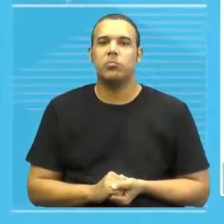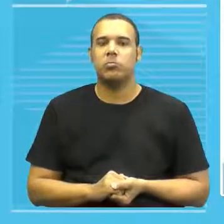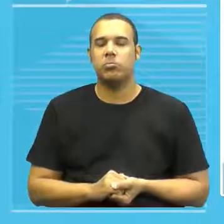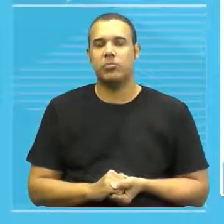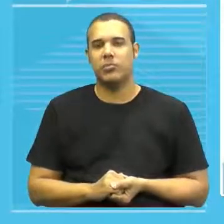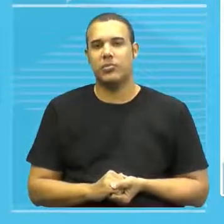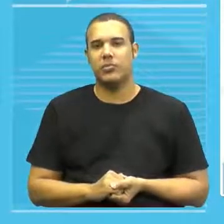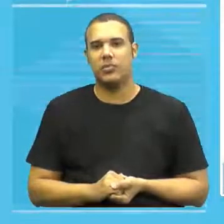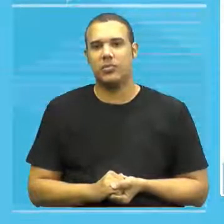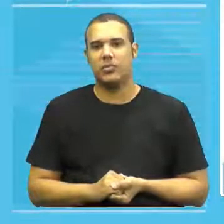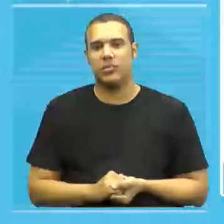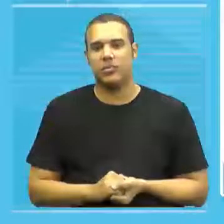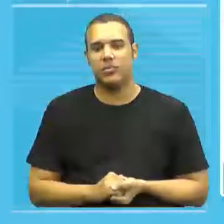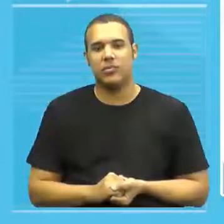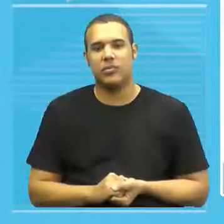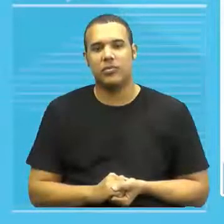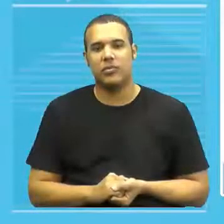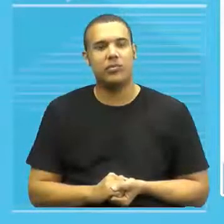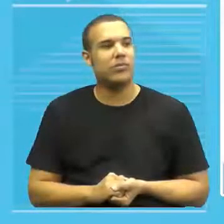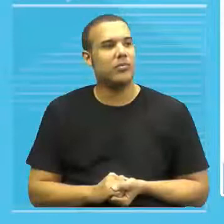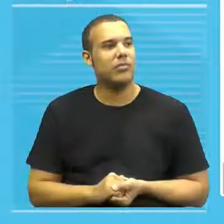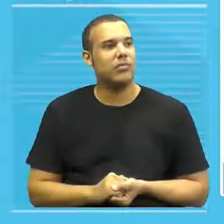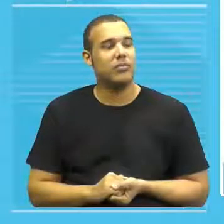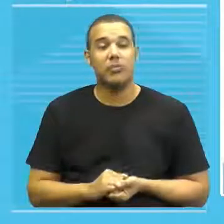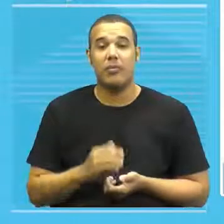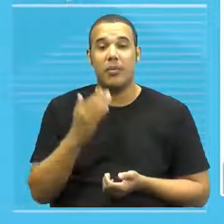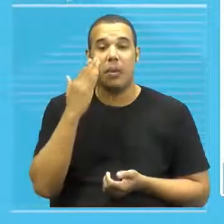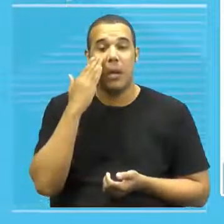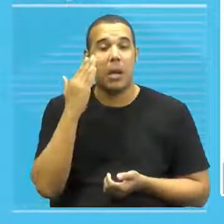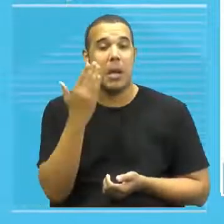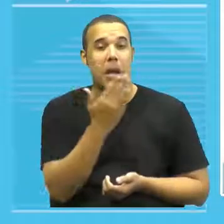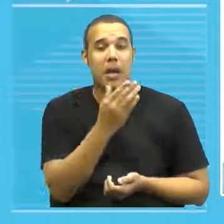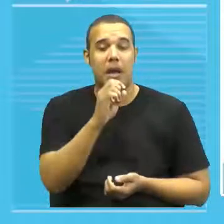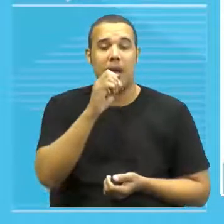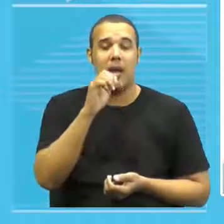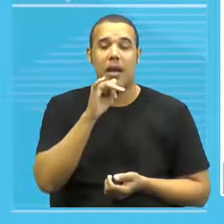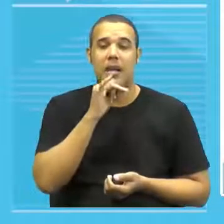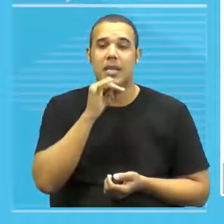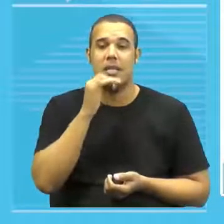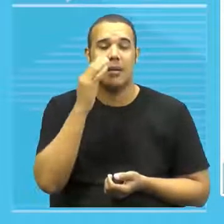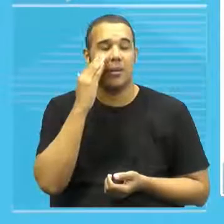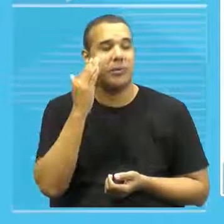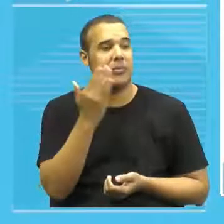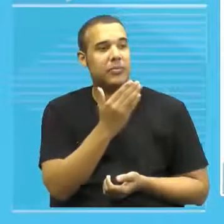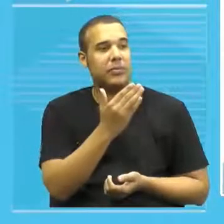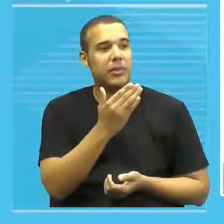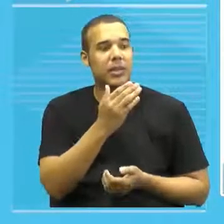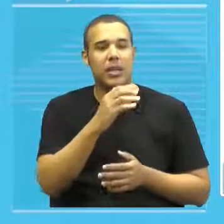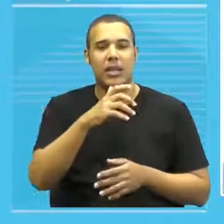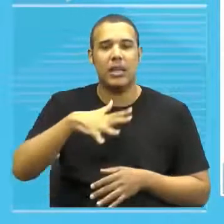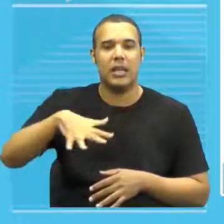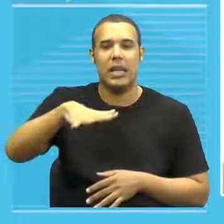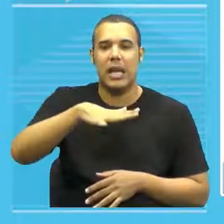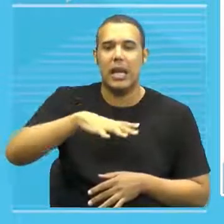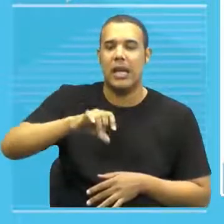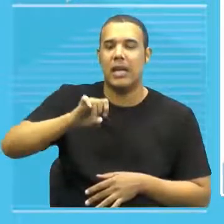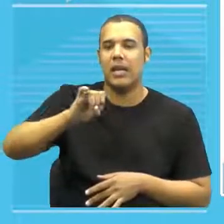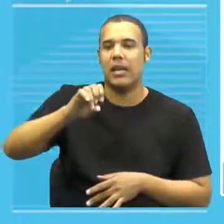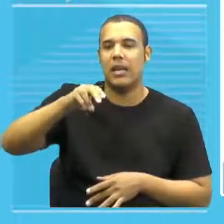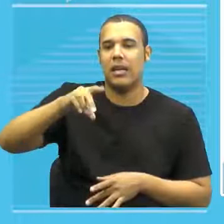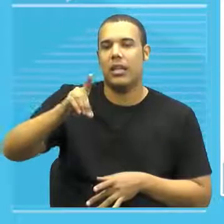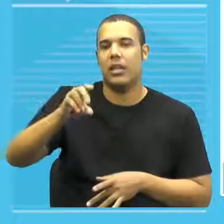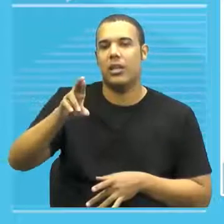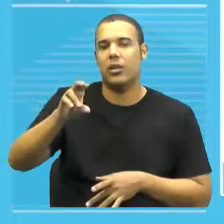e a deixe-me aqui olha aqui alguns exemplos na do setor industrial aqui no